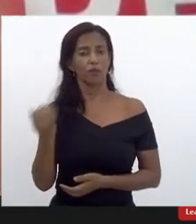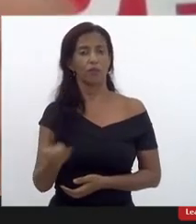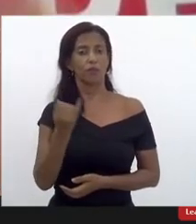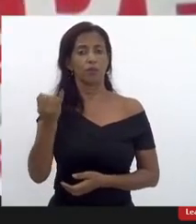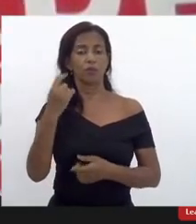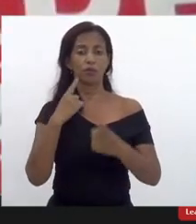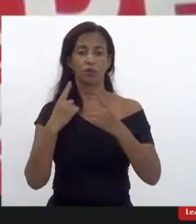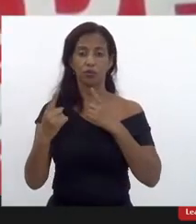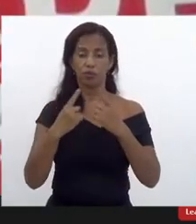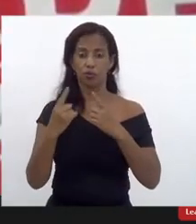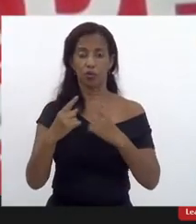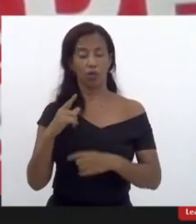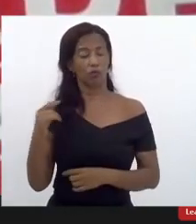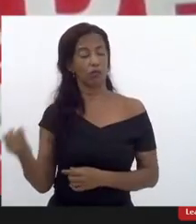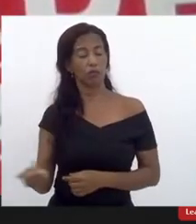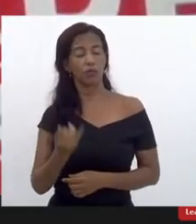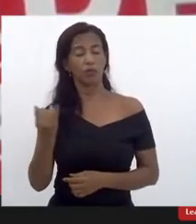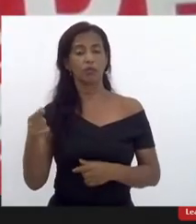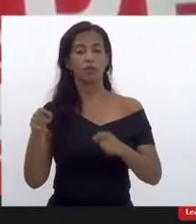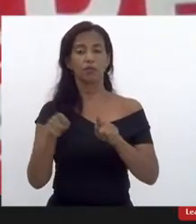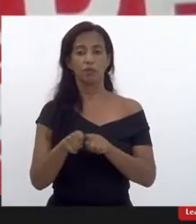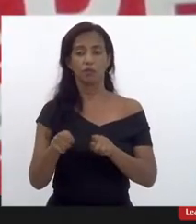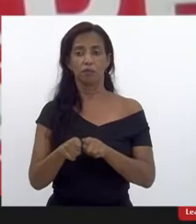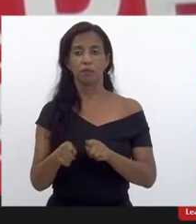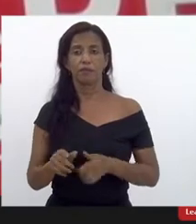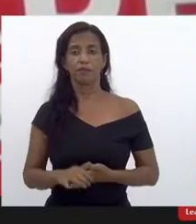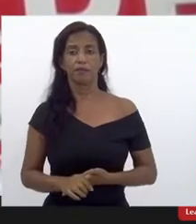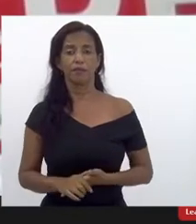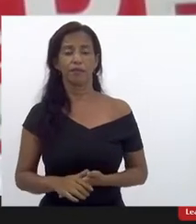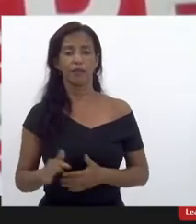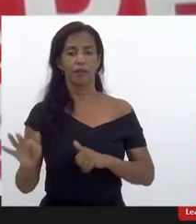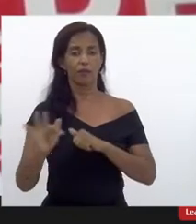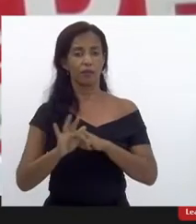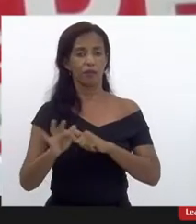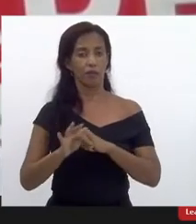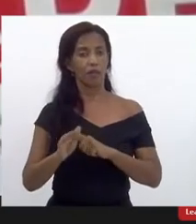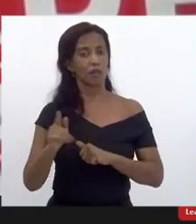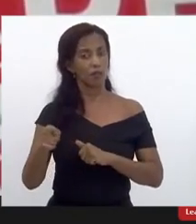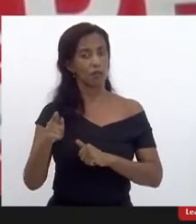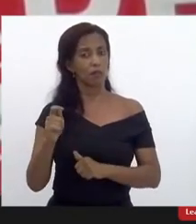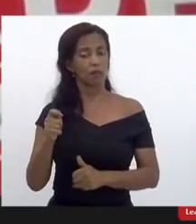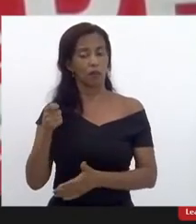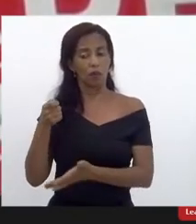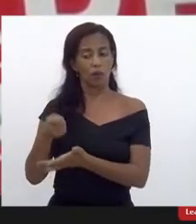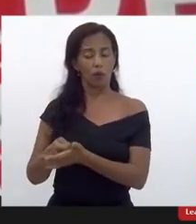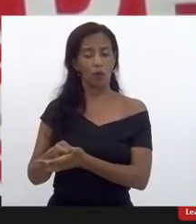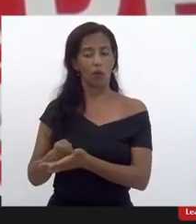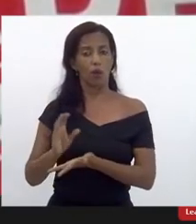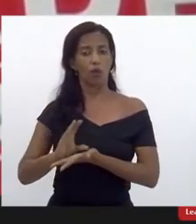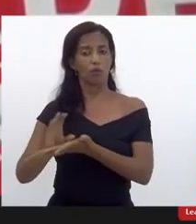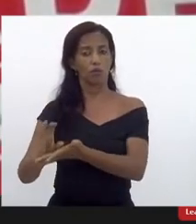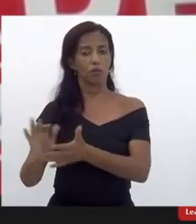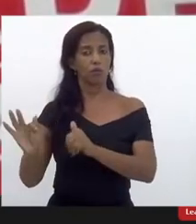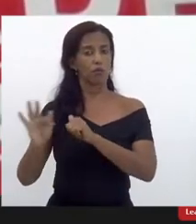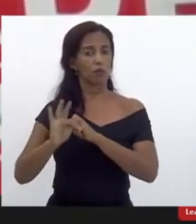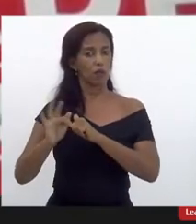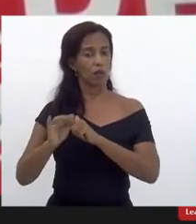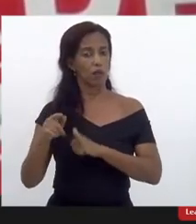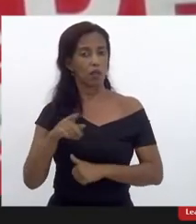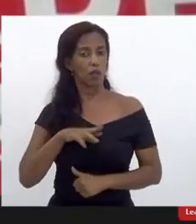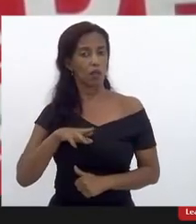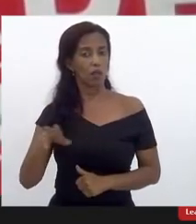diálogo. Importantíssimo, né, que a FATEC também honre com o auxílio tecnológico. Ele não